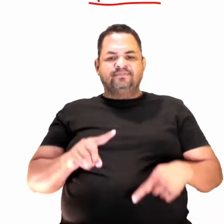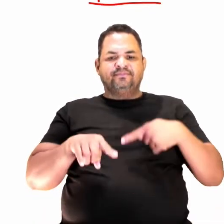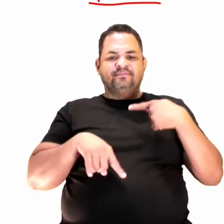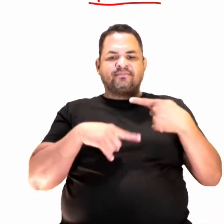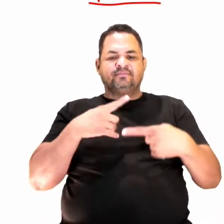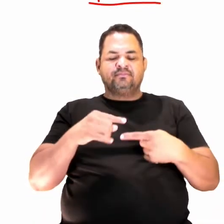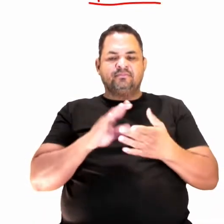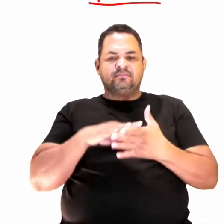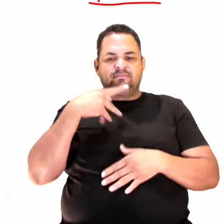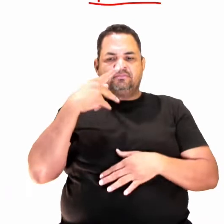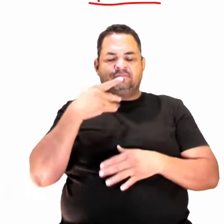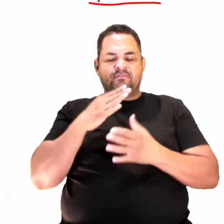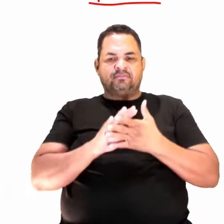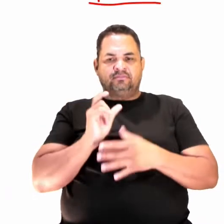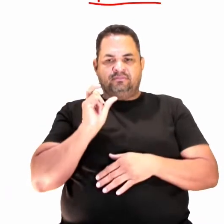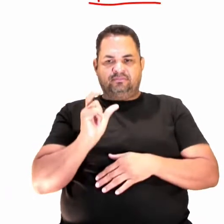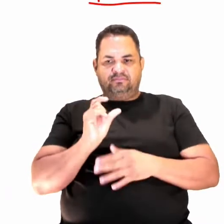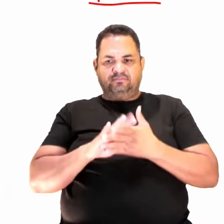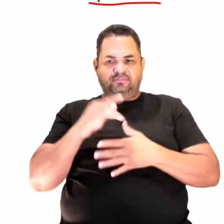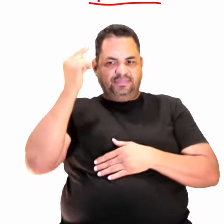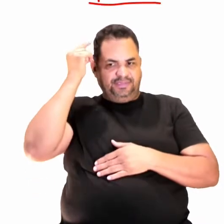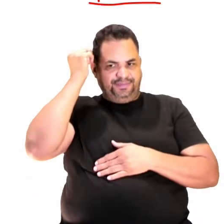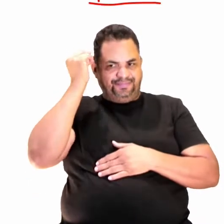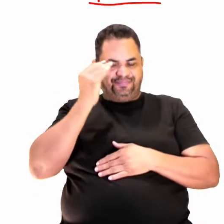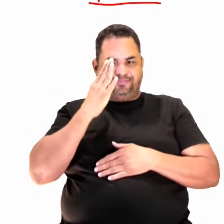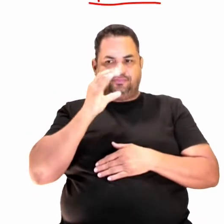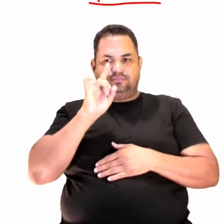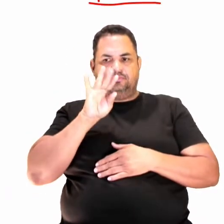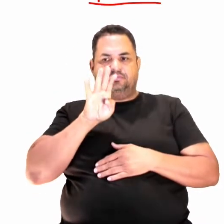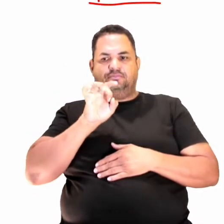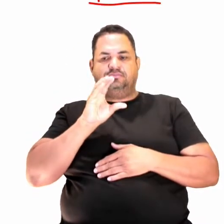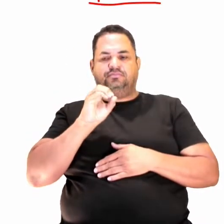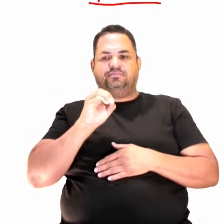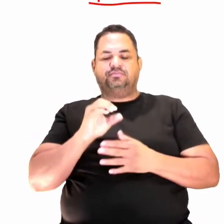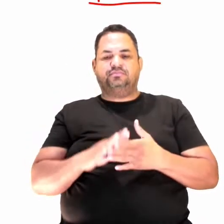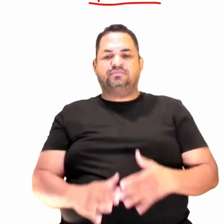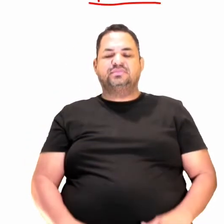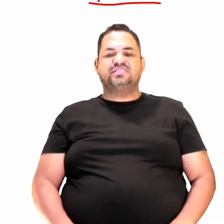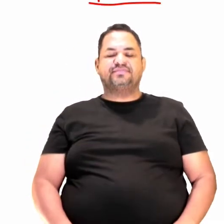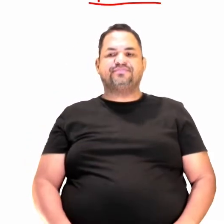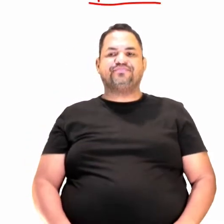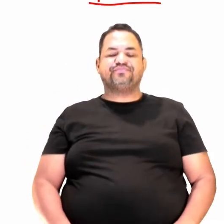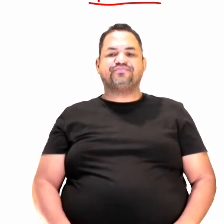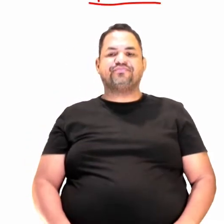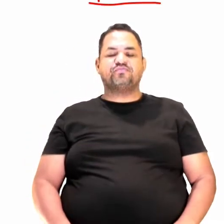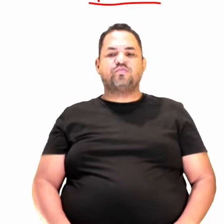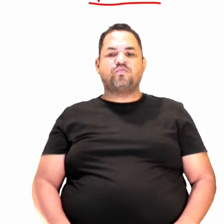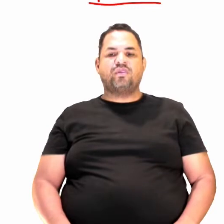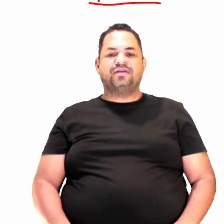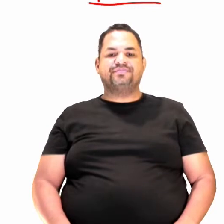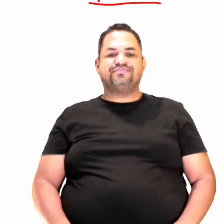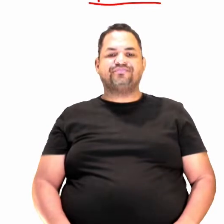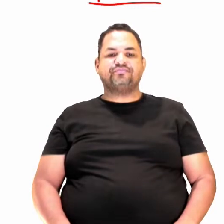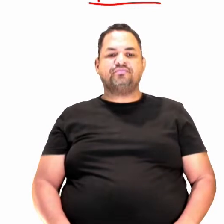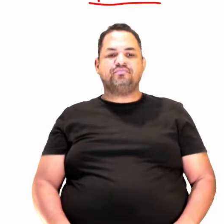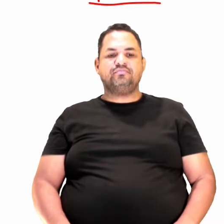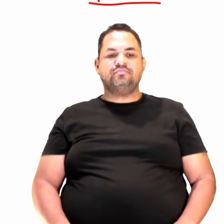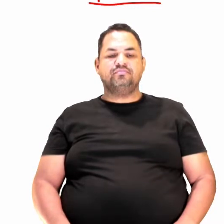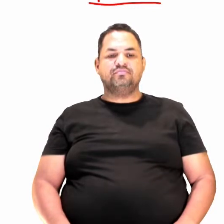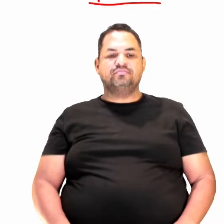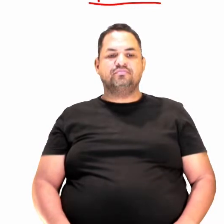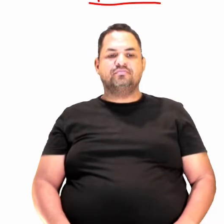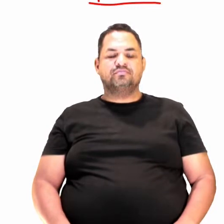aqui, temos she's tall, ela é alta. Então, você vai falar que a pessoa é, usando o verbo to be, que significa ser e estar. Então,